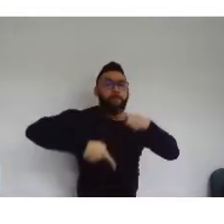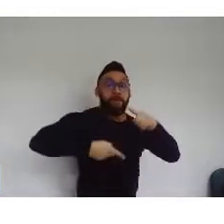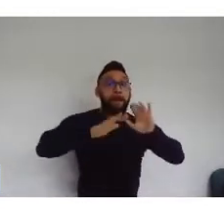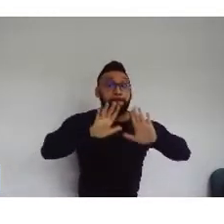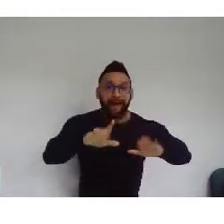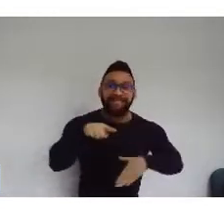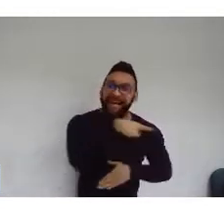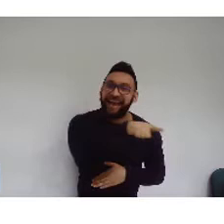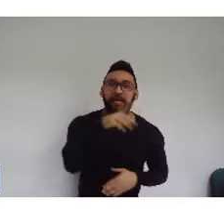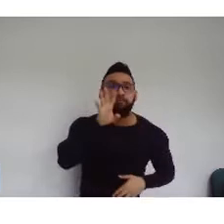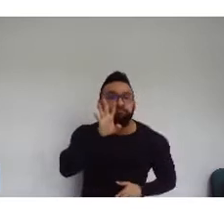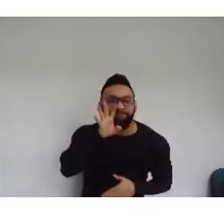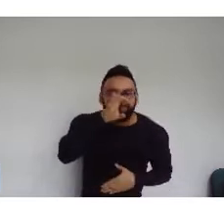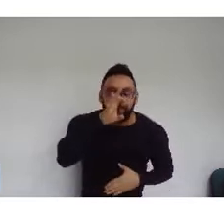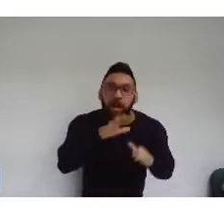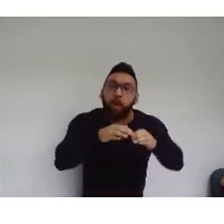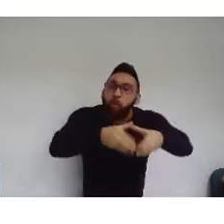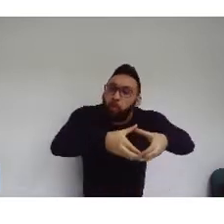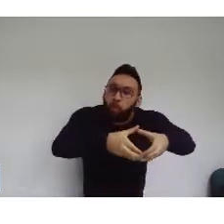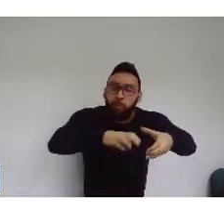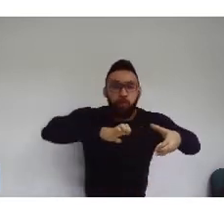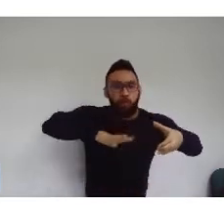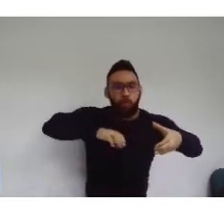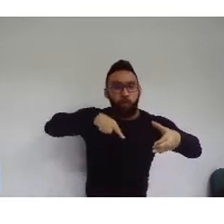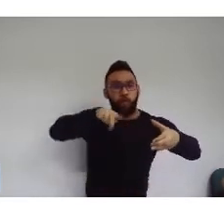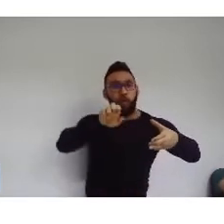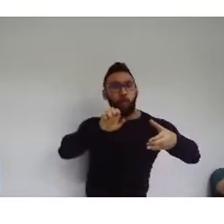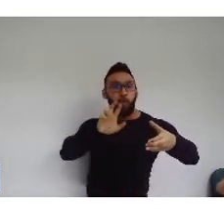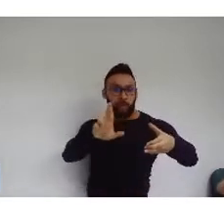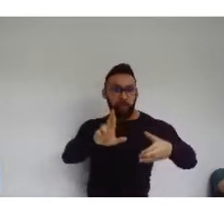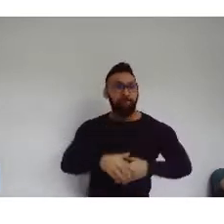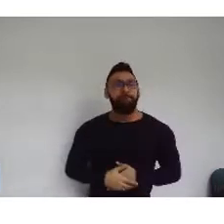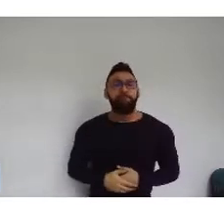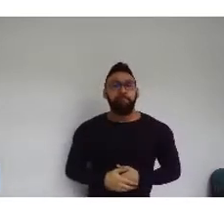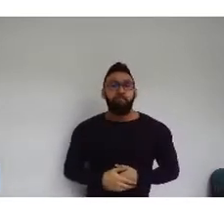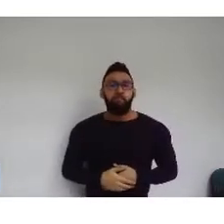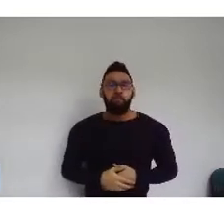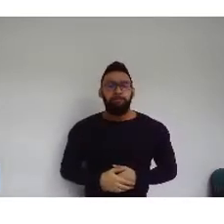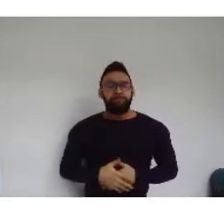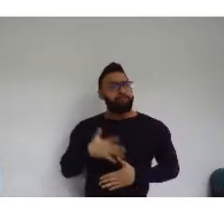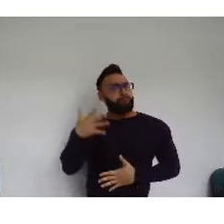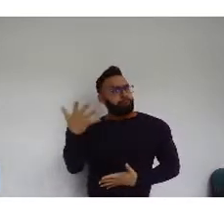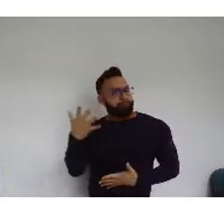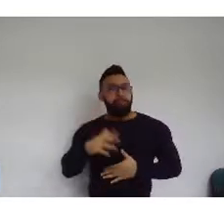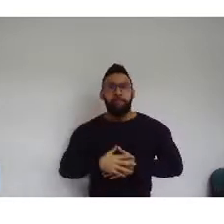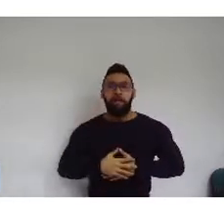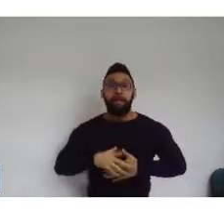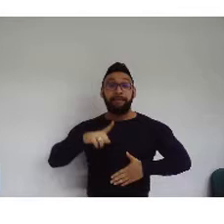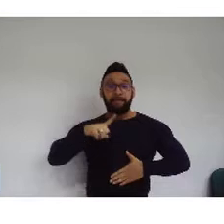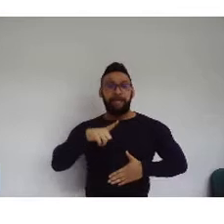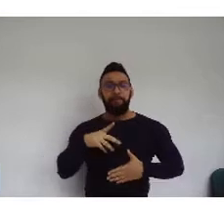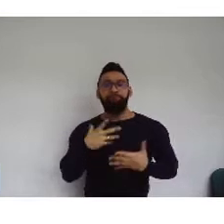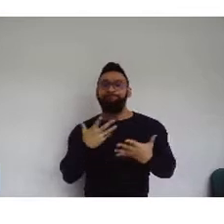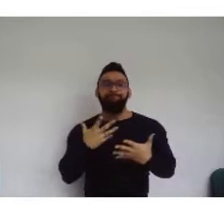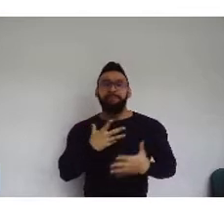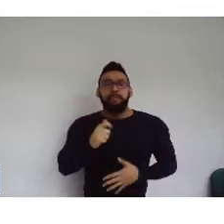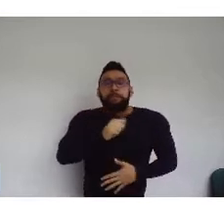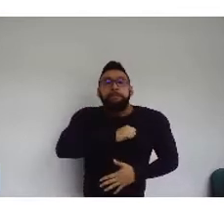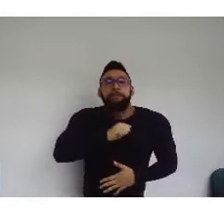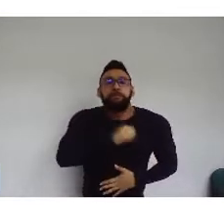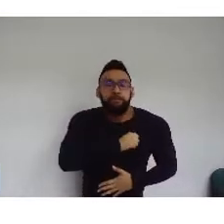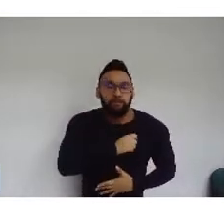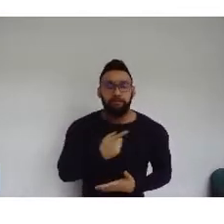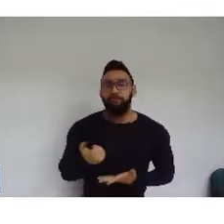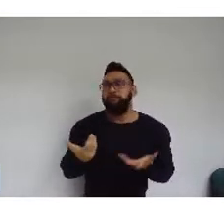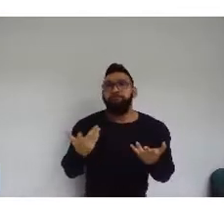semiotizações possíveis sobre a relação tensão-desejo gerada tanto por estar no vazio do espaço público, em meio